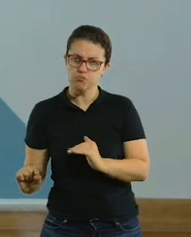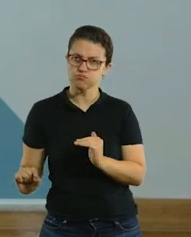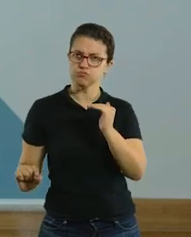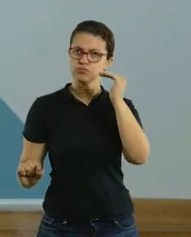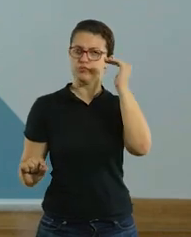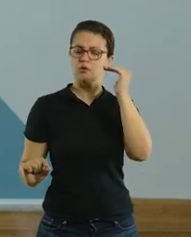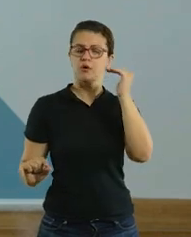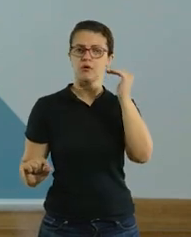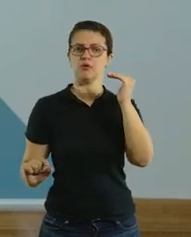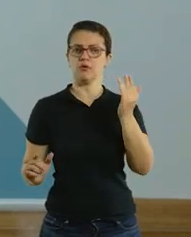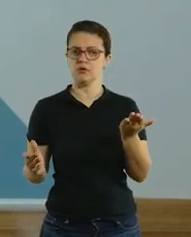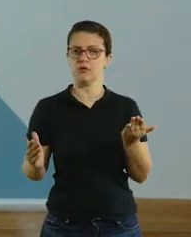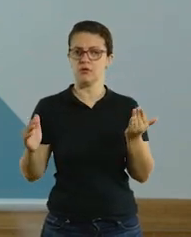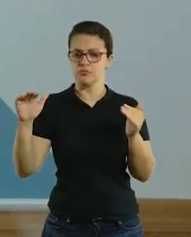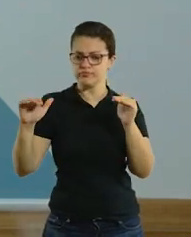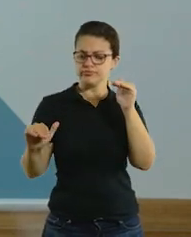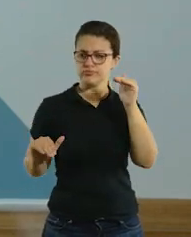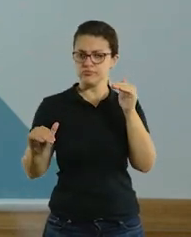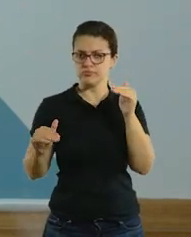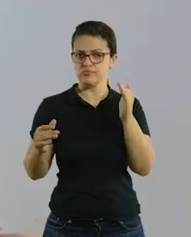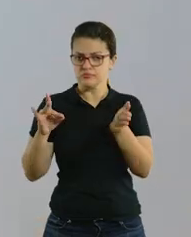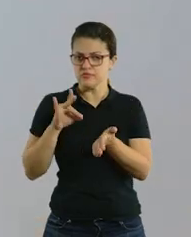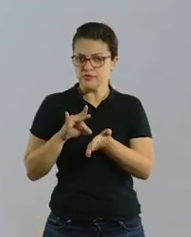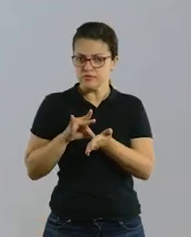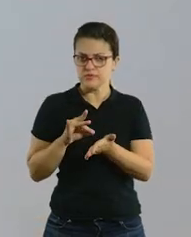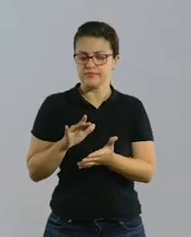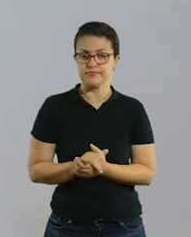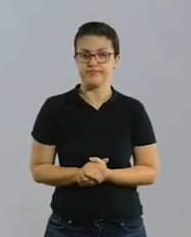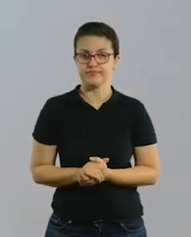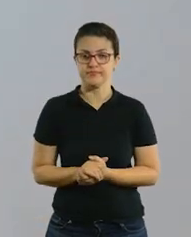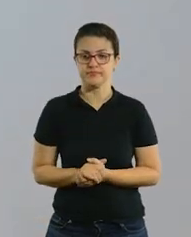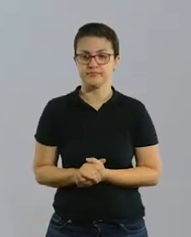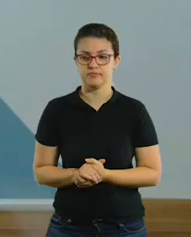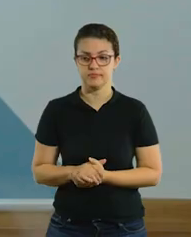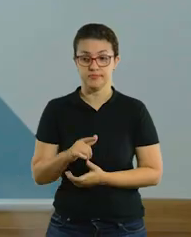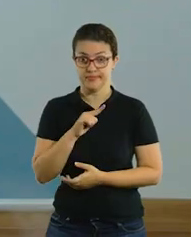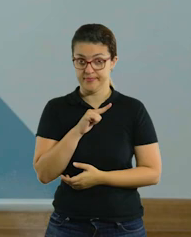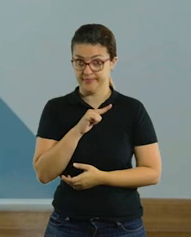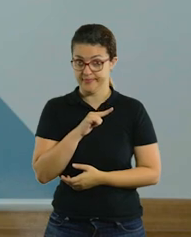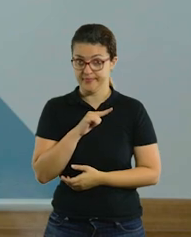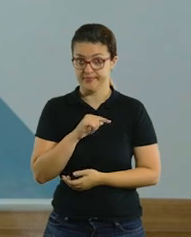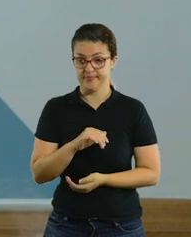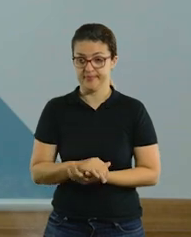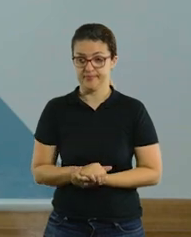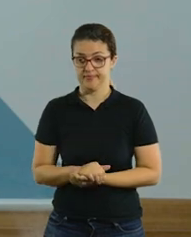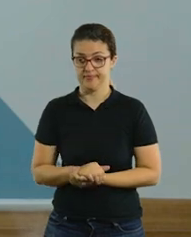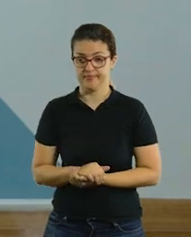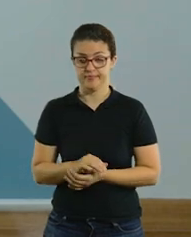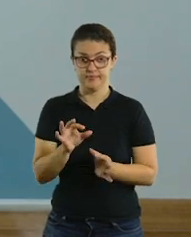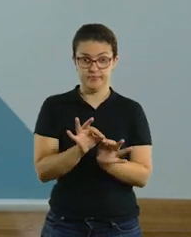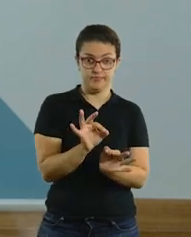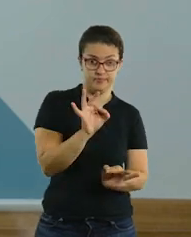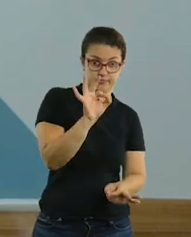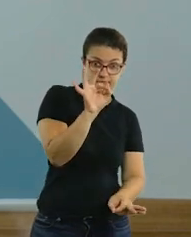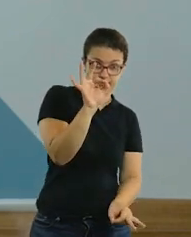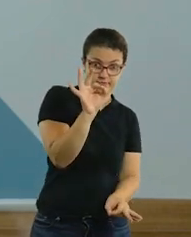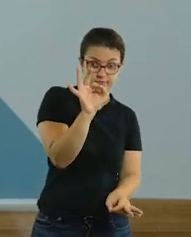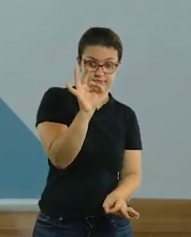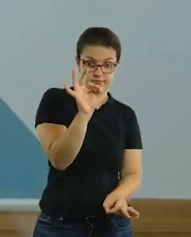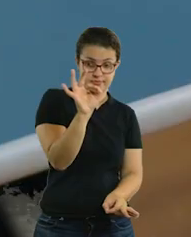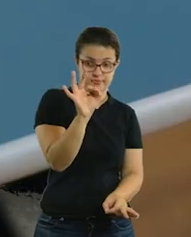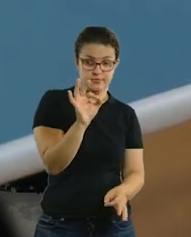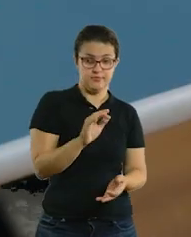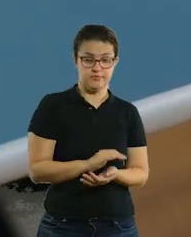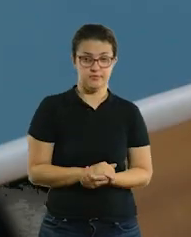se o tamanho real da criança. Nós temos aqui materiais. Eu tenho a fita métrica para